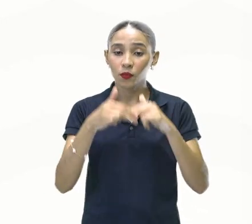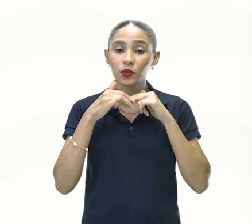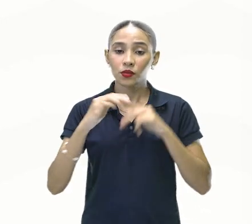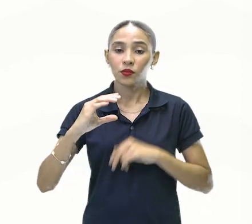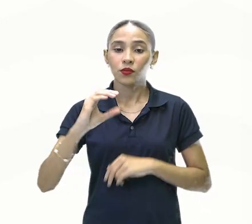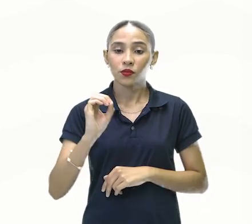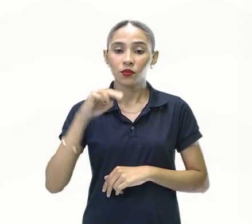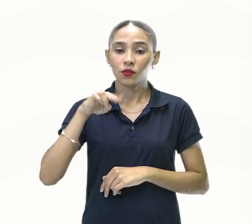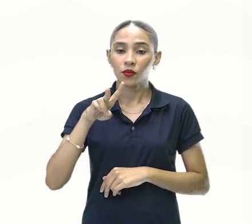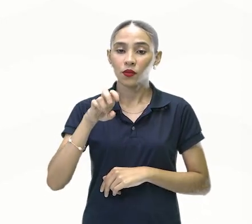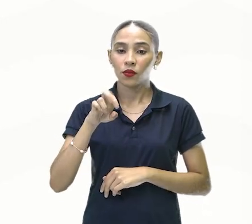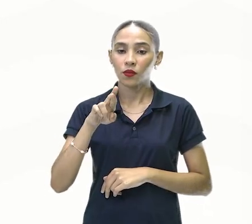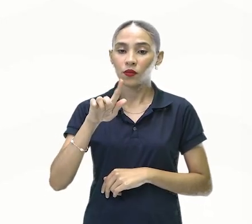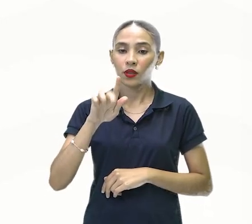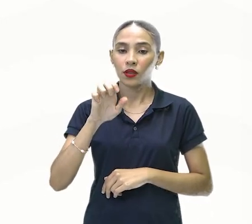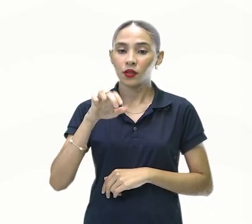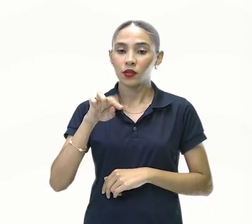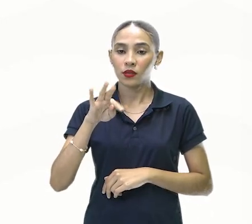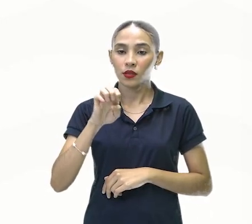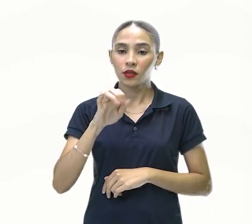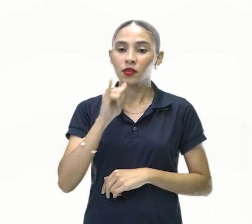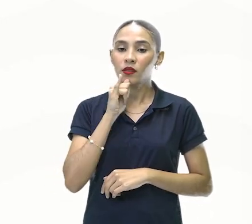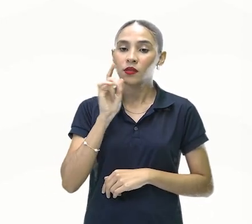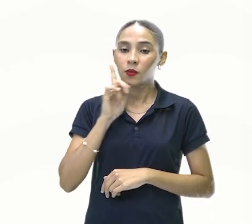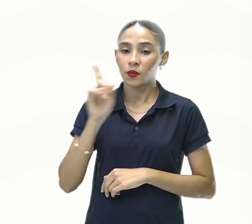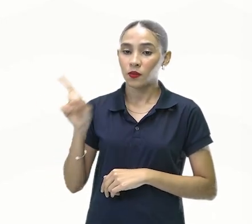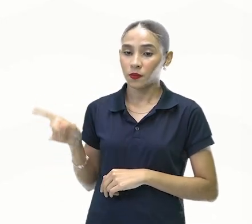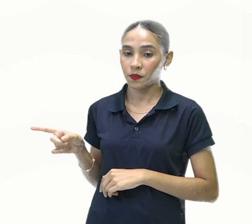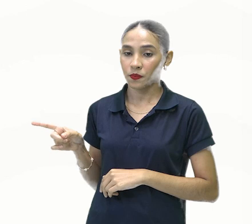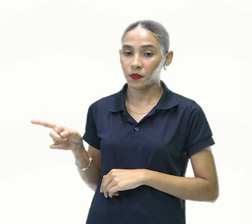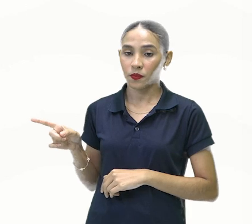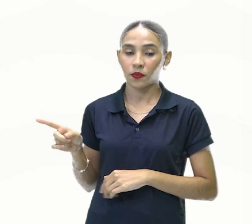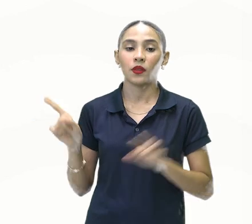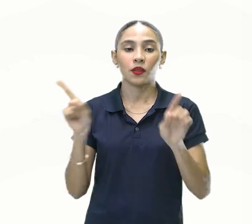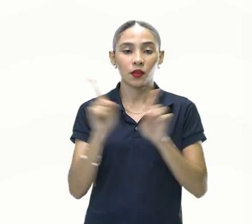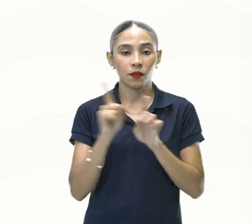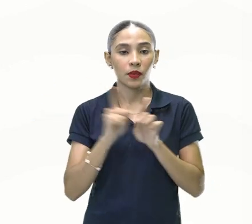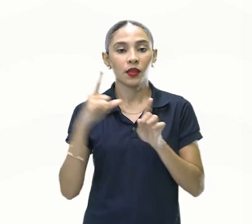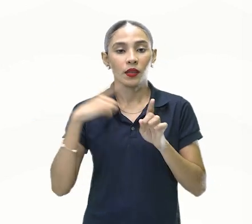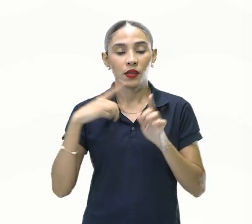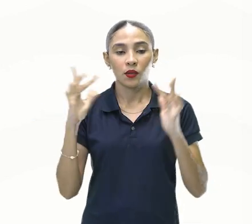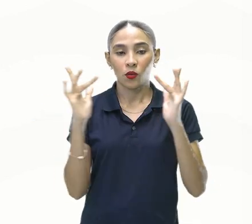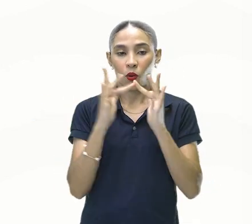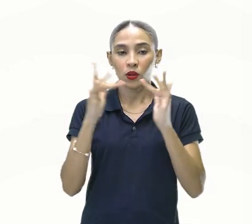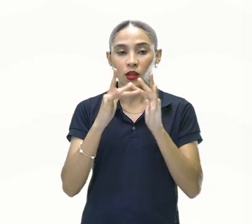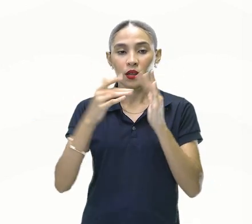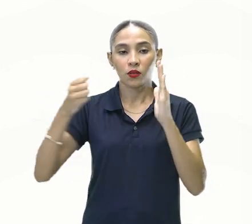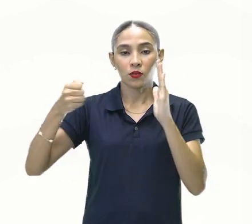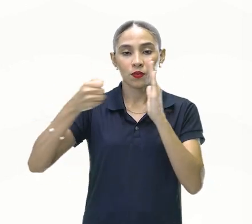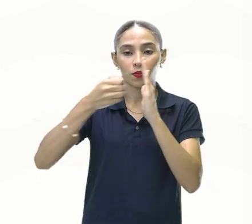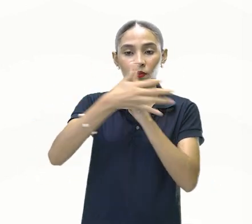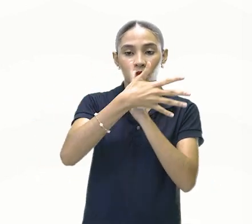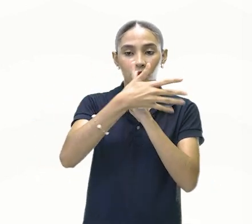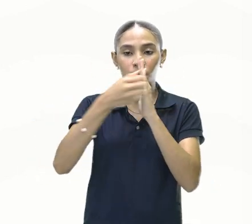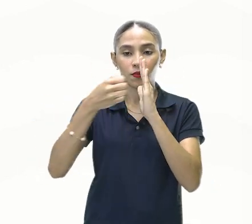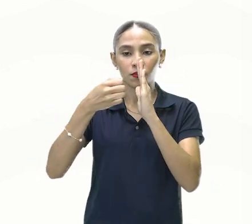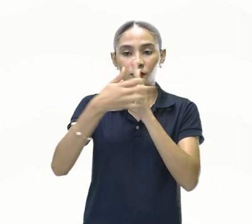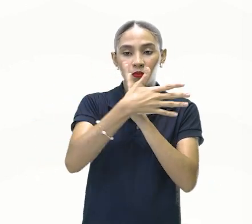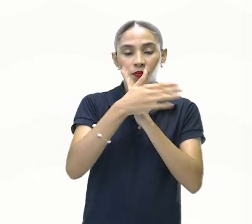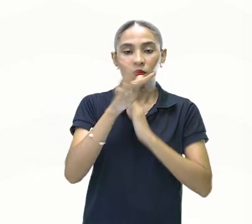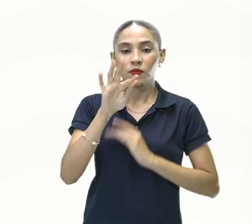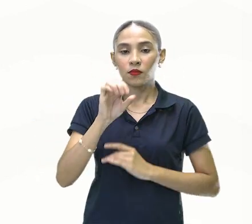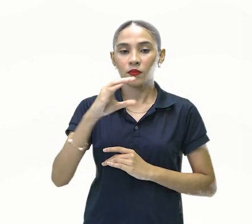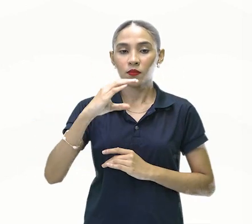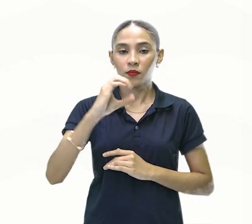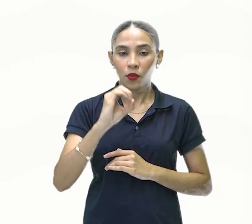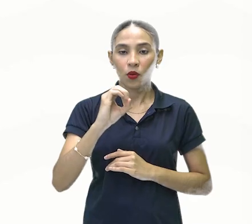certo? Veja aqui também que o prolongamento dos raios que refratam a lente também passam pelo foco. Já é uma dica para a